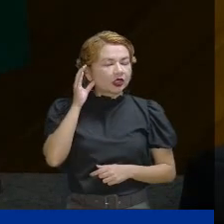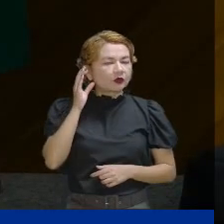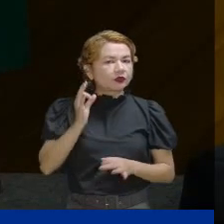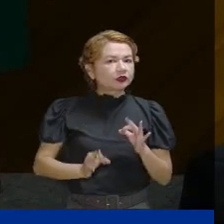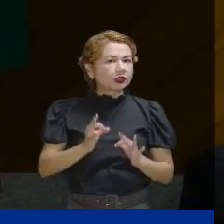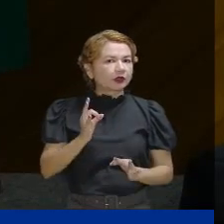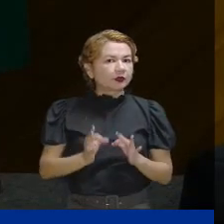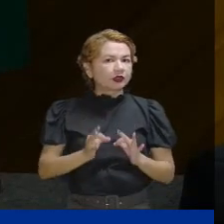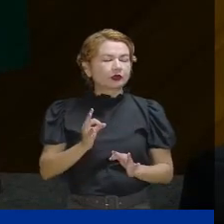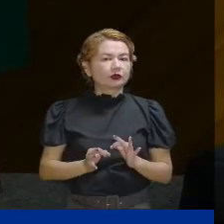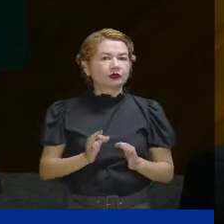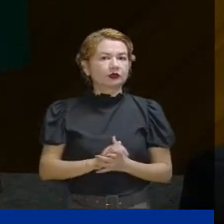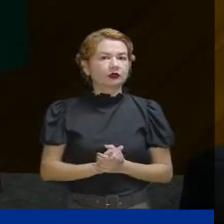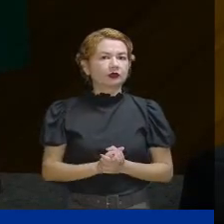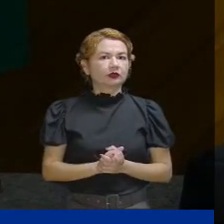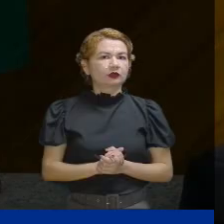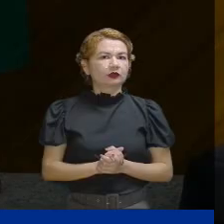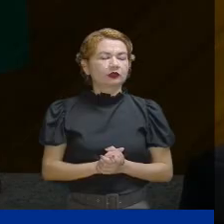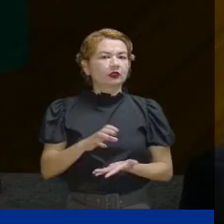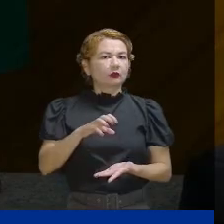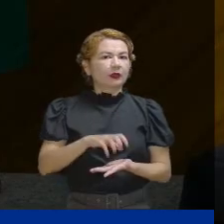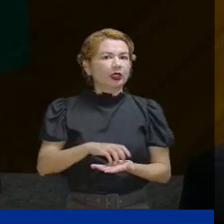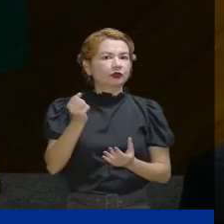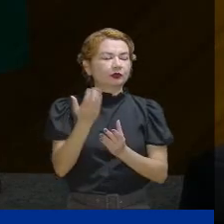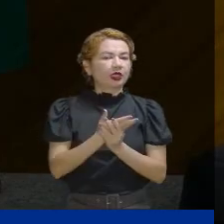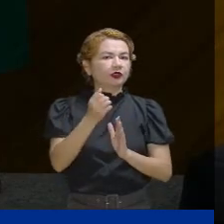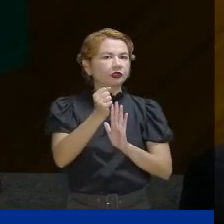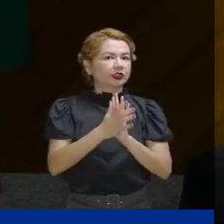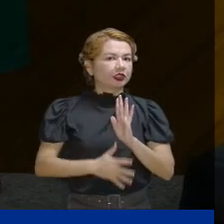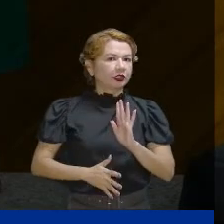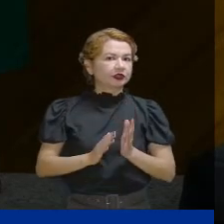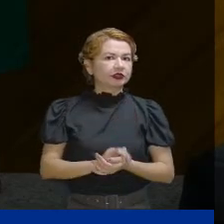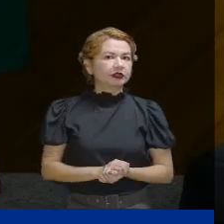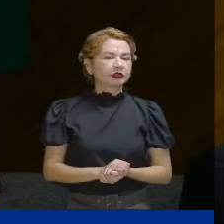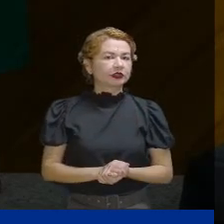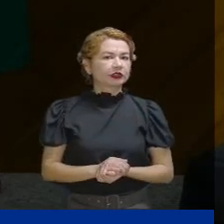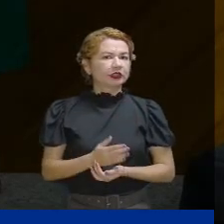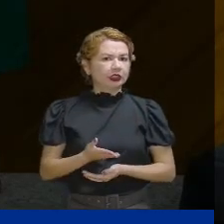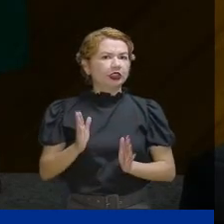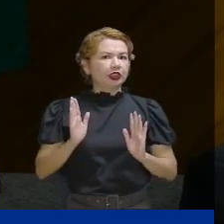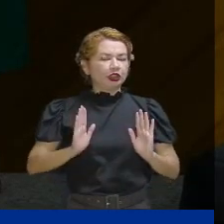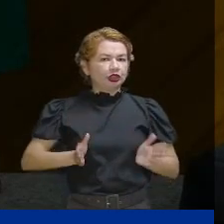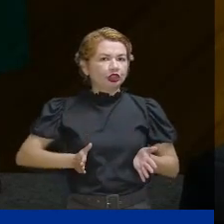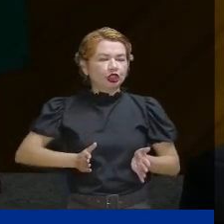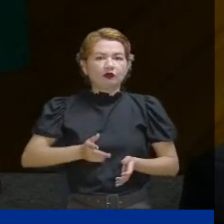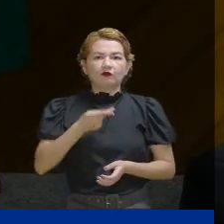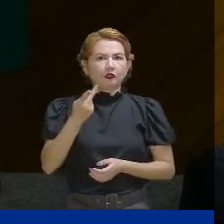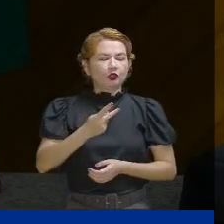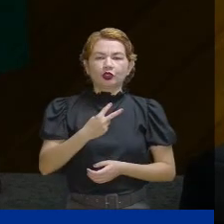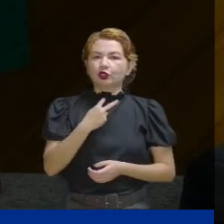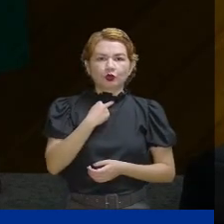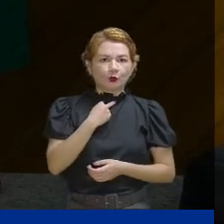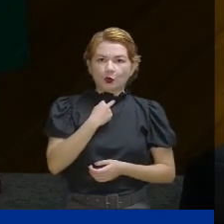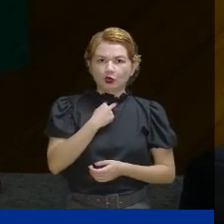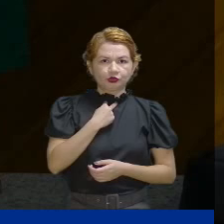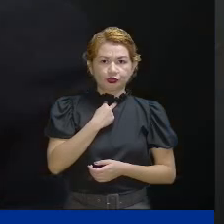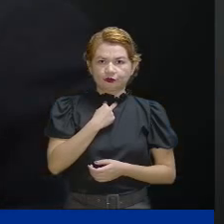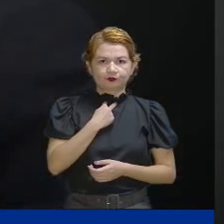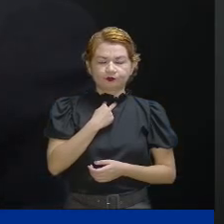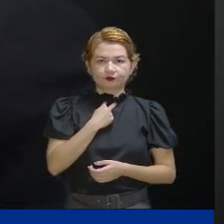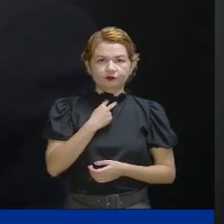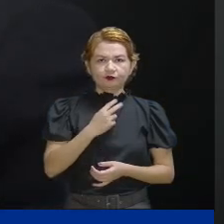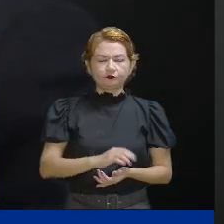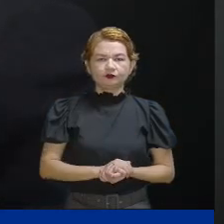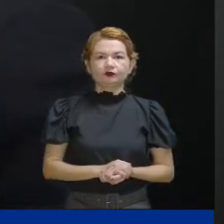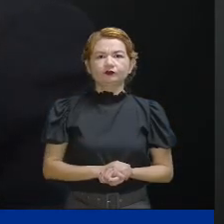compor o julgamento Foco na do Procuradora Regional, embargo. doutora Sara Cavalcante. Ele já se declarou impedido porque ele prestou as informações